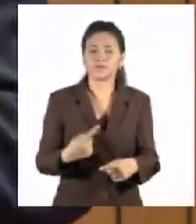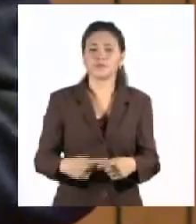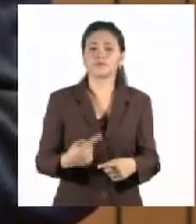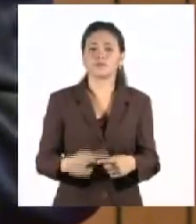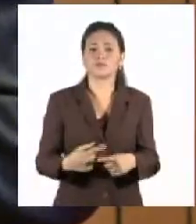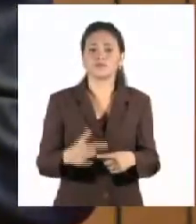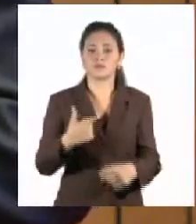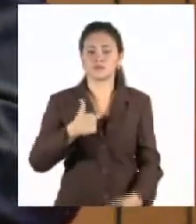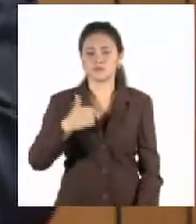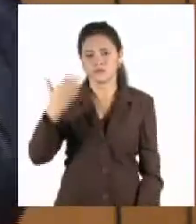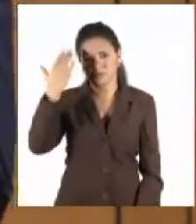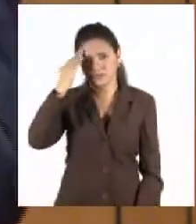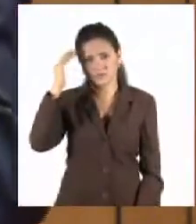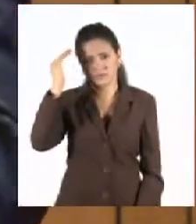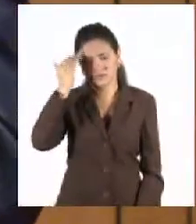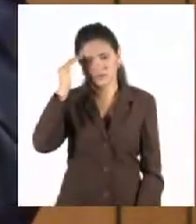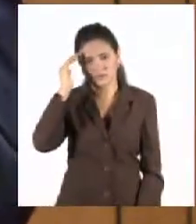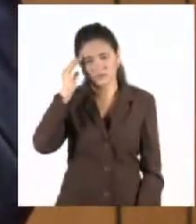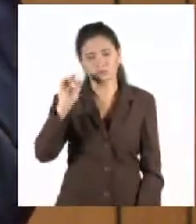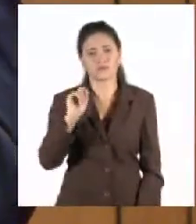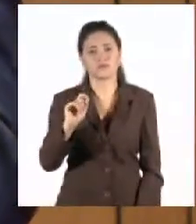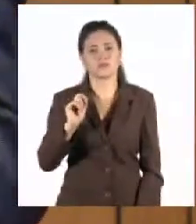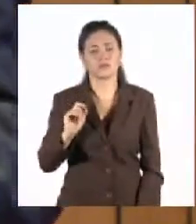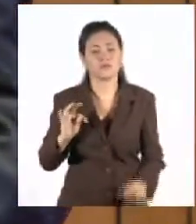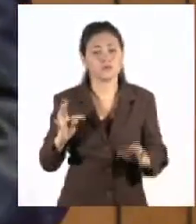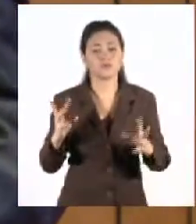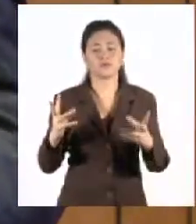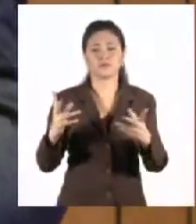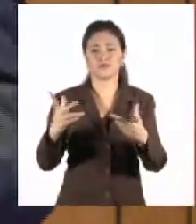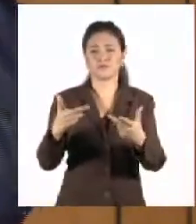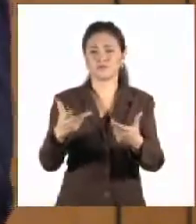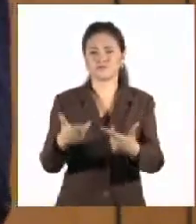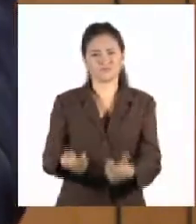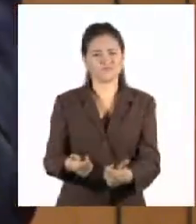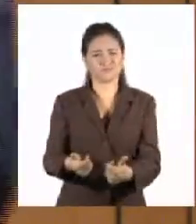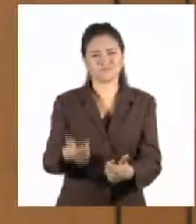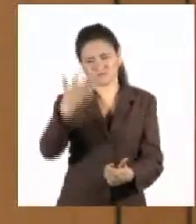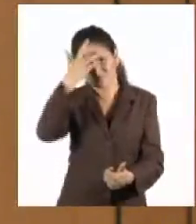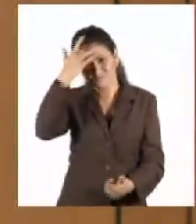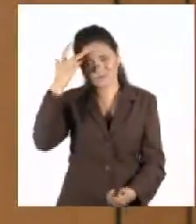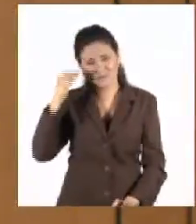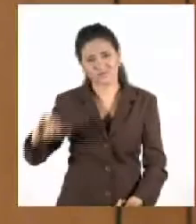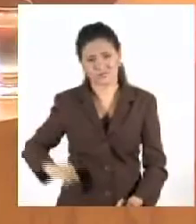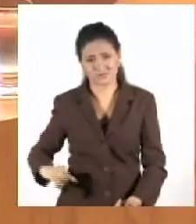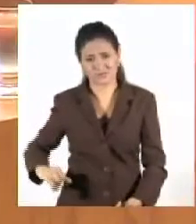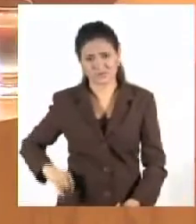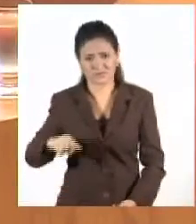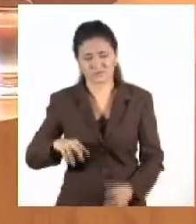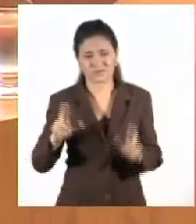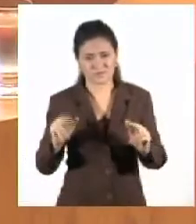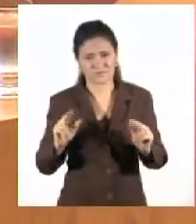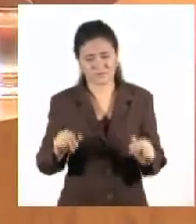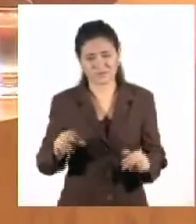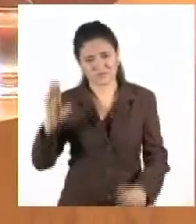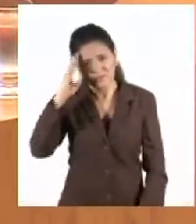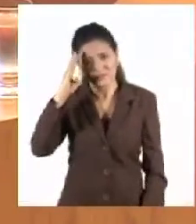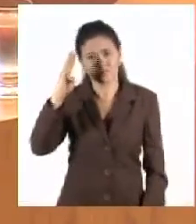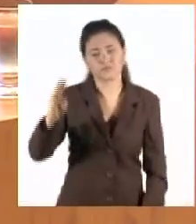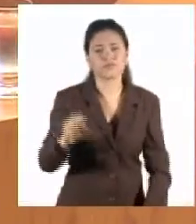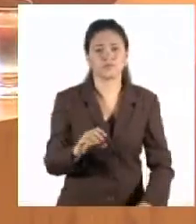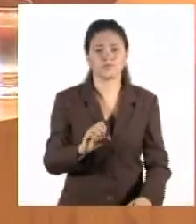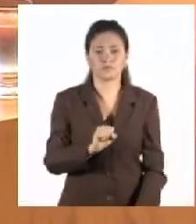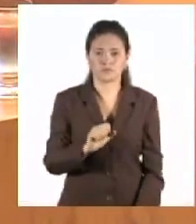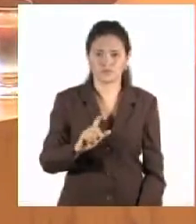principalmente, todos aqueles que é um problema que desafeta, principalmente também a São Luís, né, essa região como um todo, até porque nós